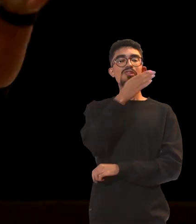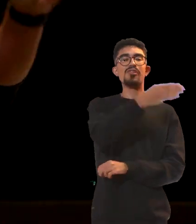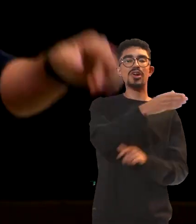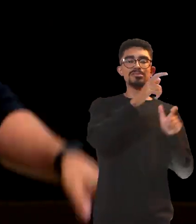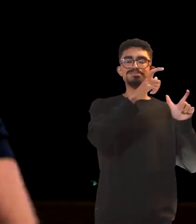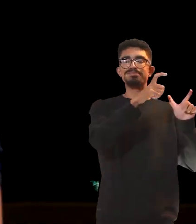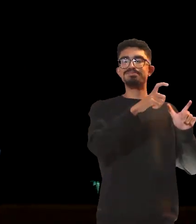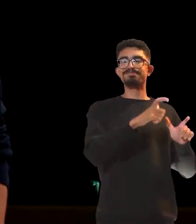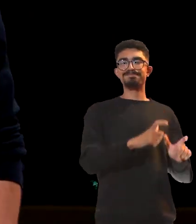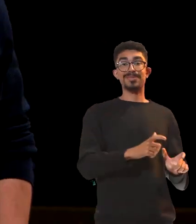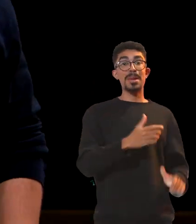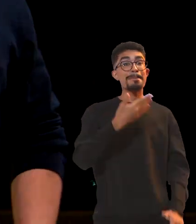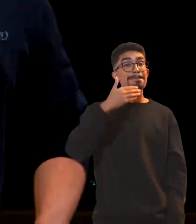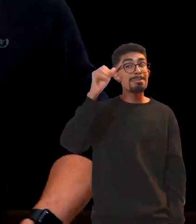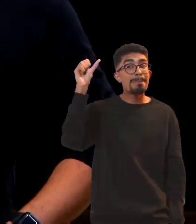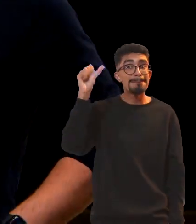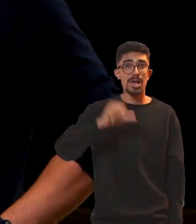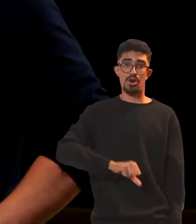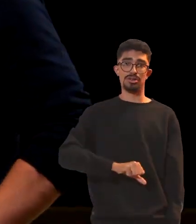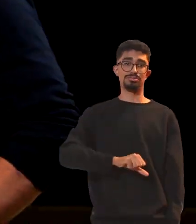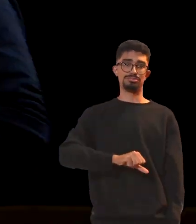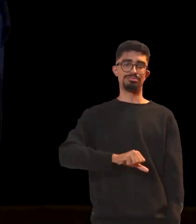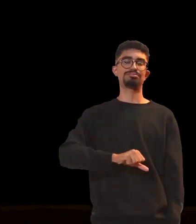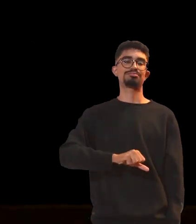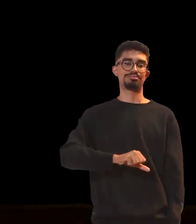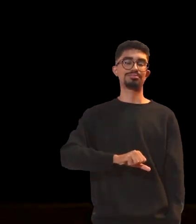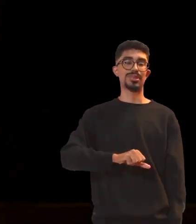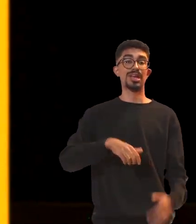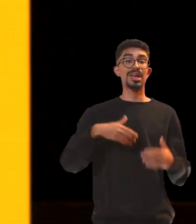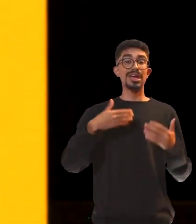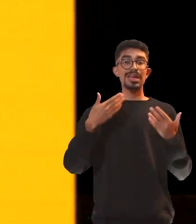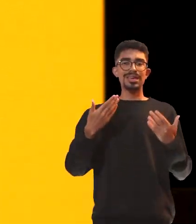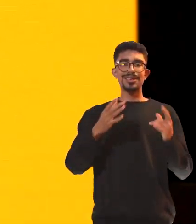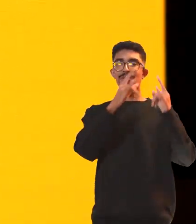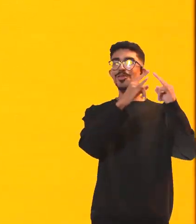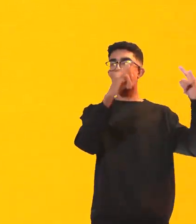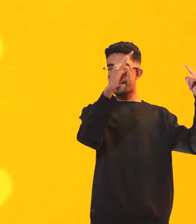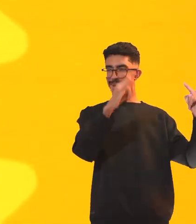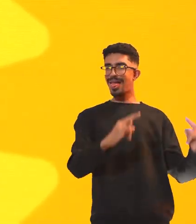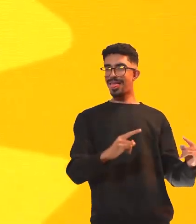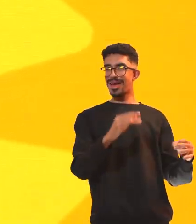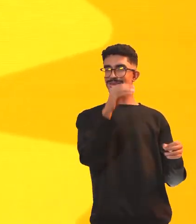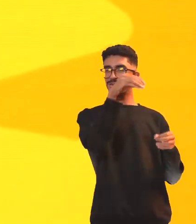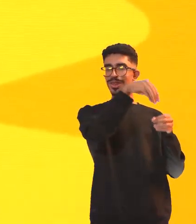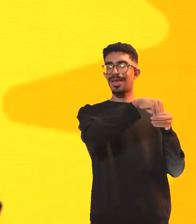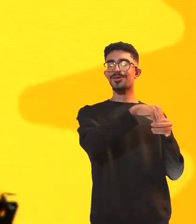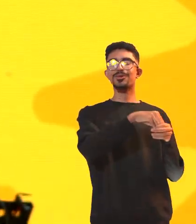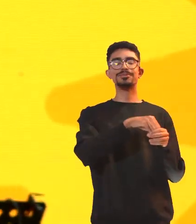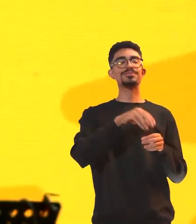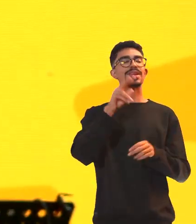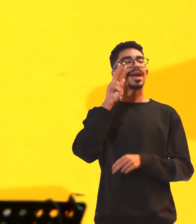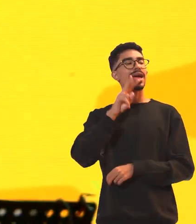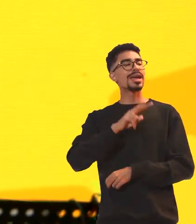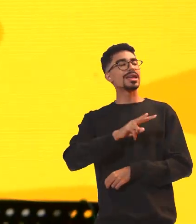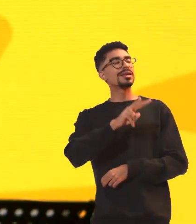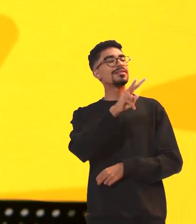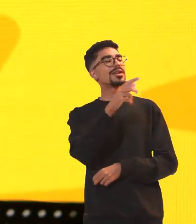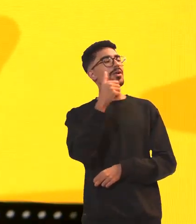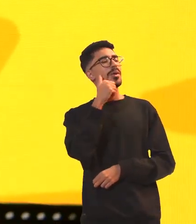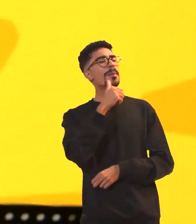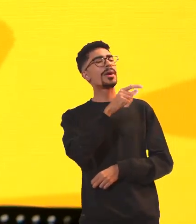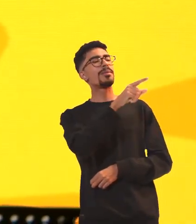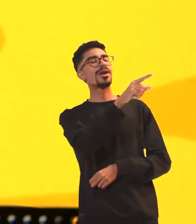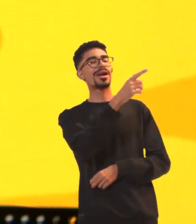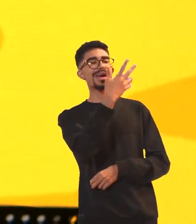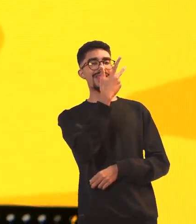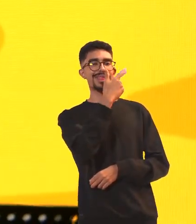que ele não deveria estar, e lá, os olhos dele encontraram cobiça, encontraram pecado. E sabe,